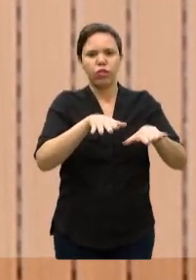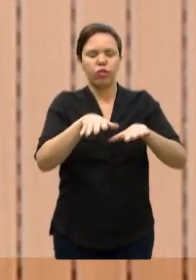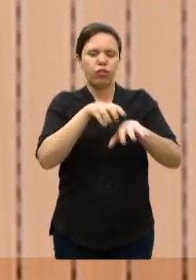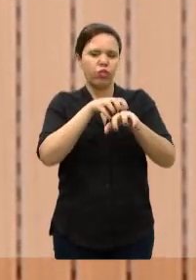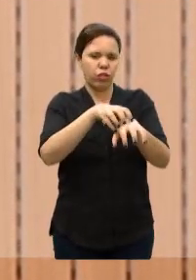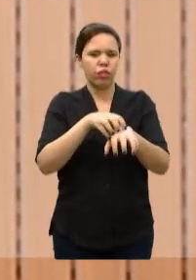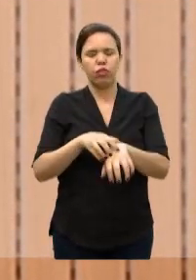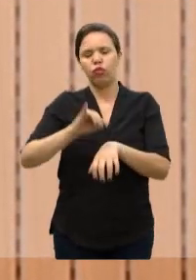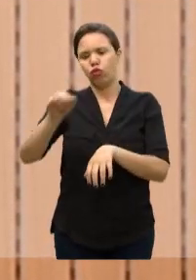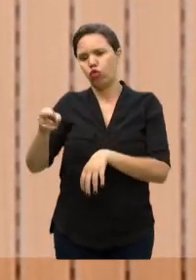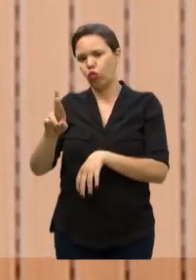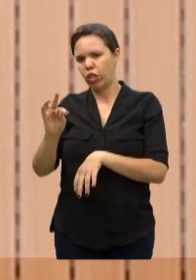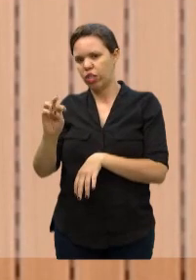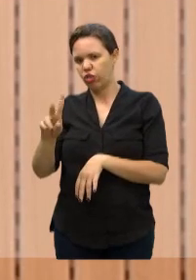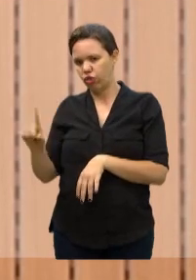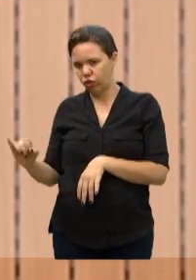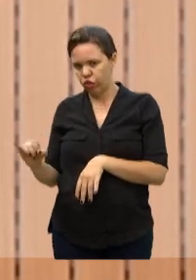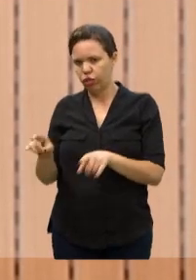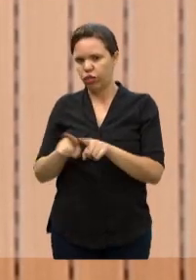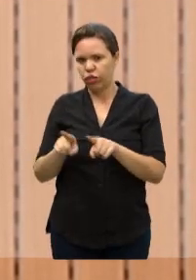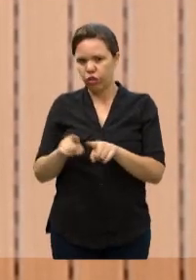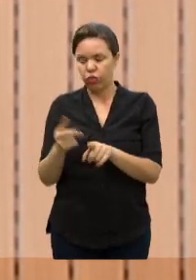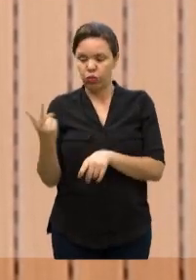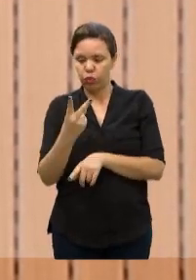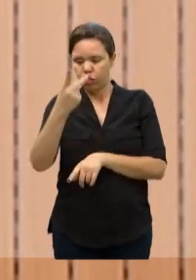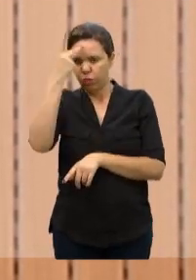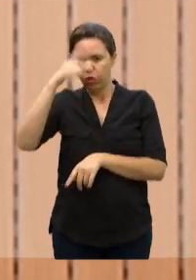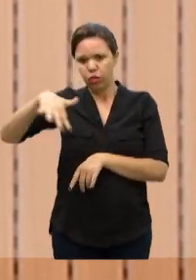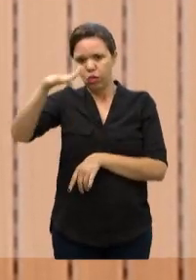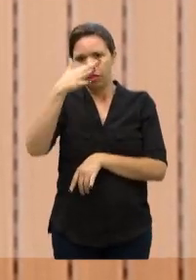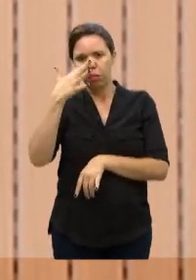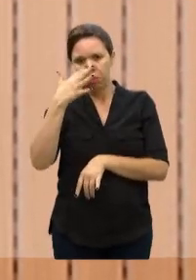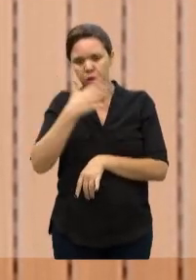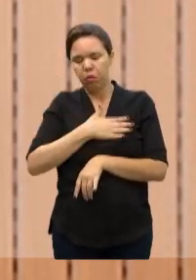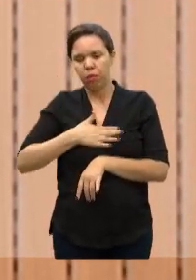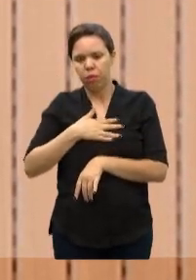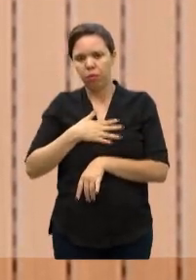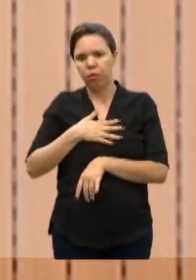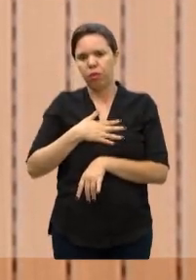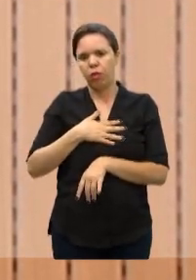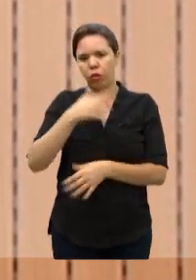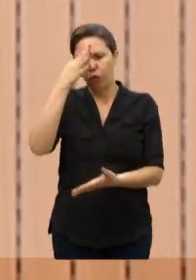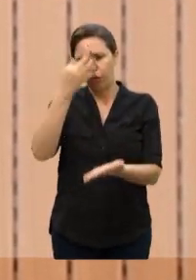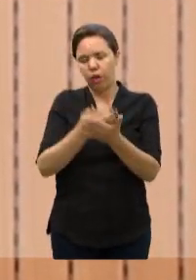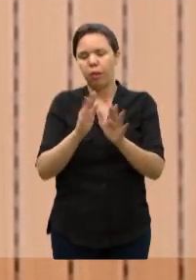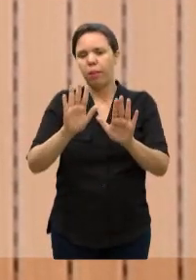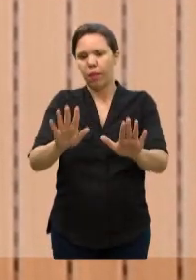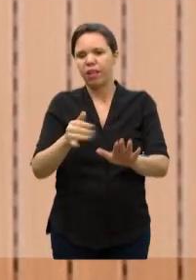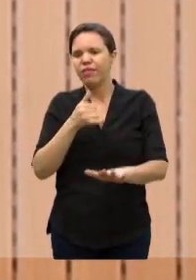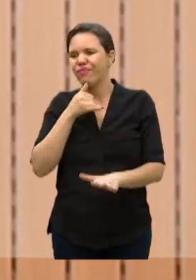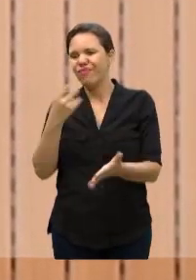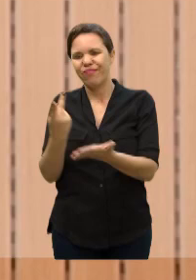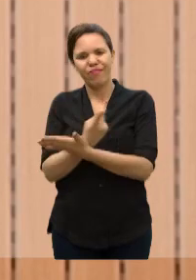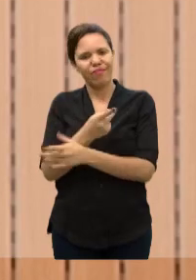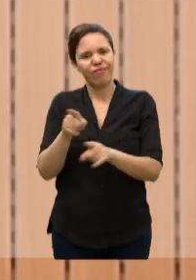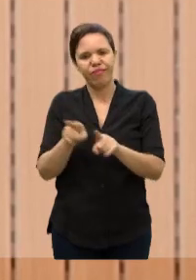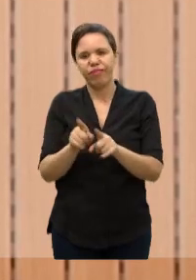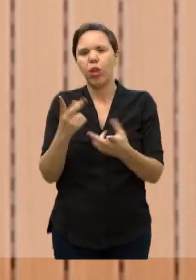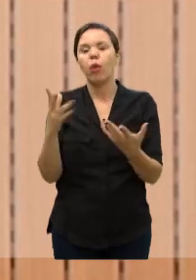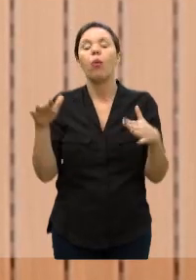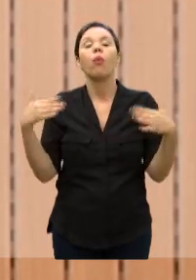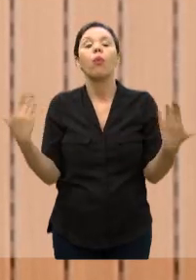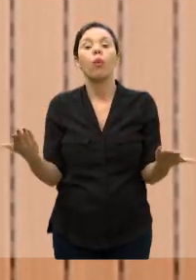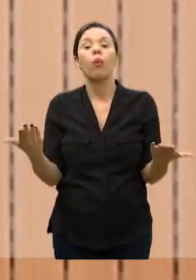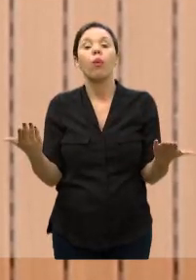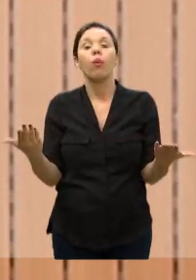Fernandes, 2 pessoas que a população admirava, gostava muito. Mas infelizmente eles erraram